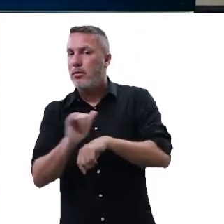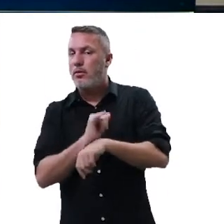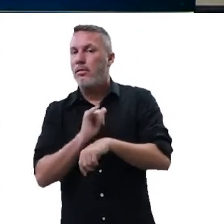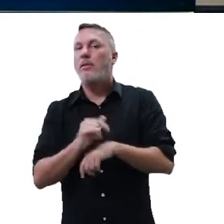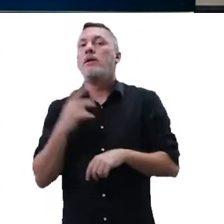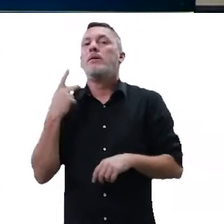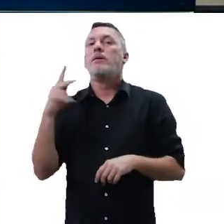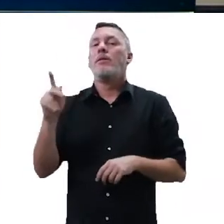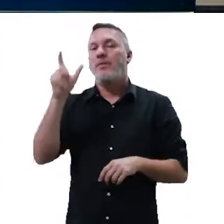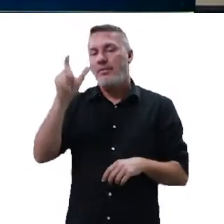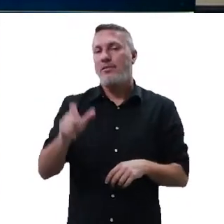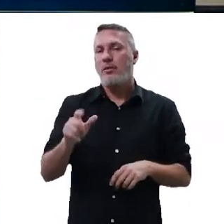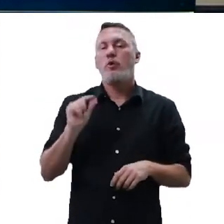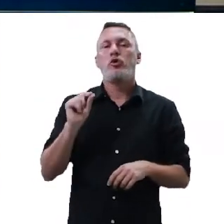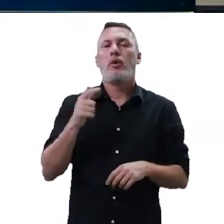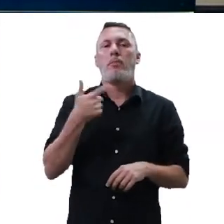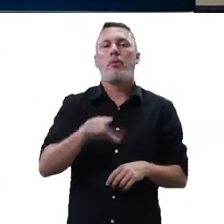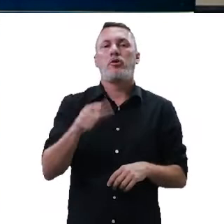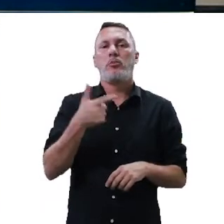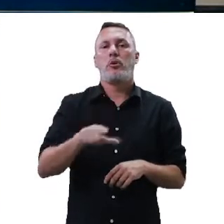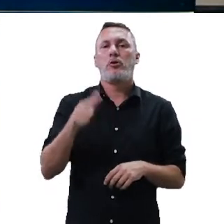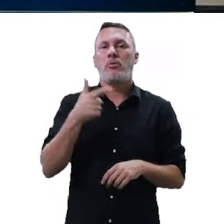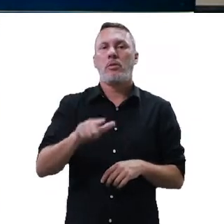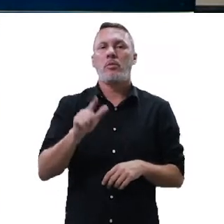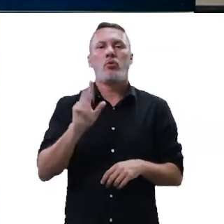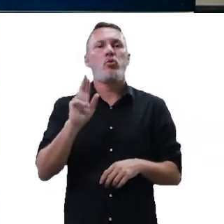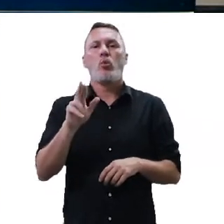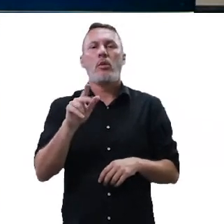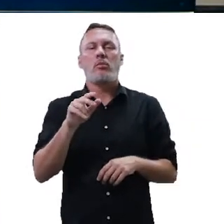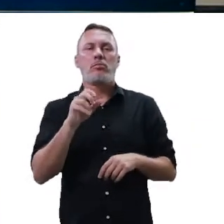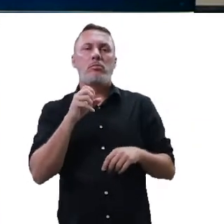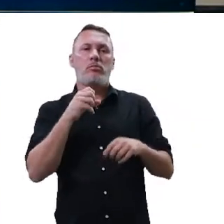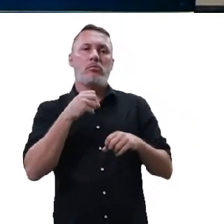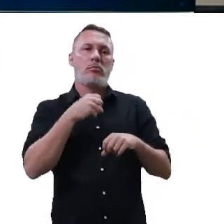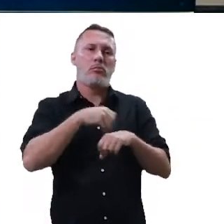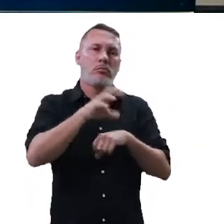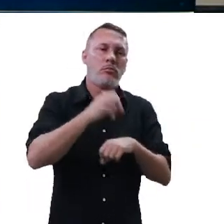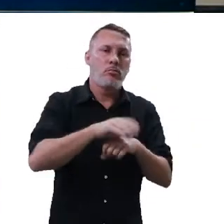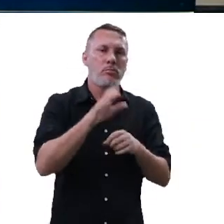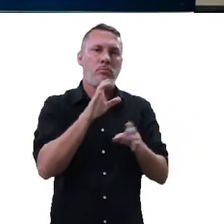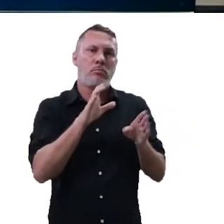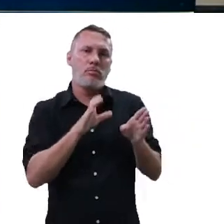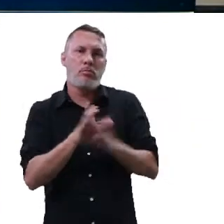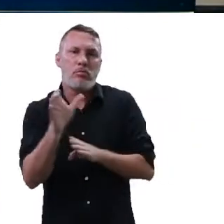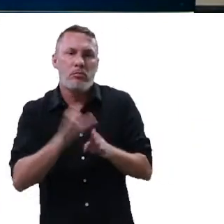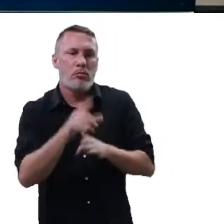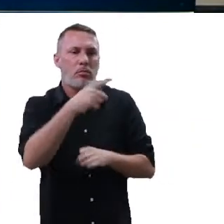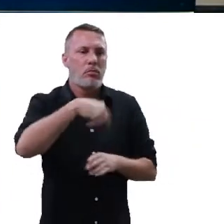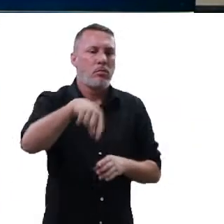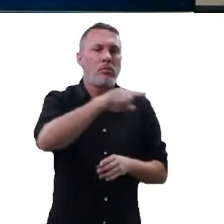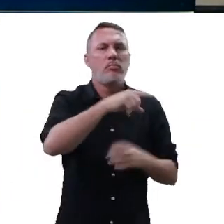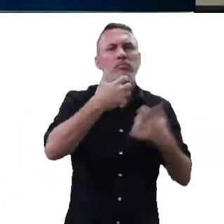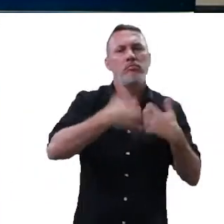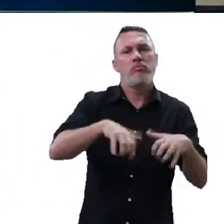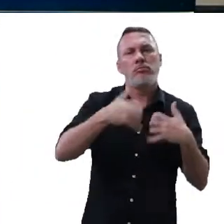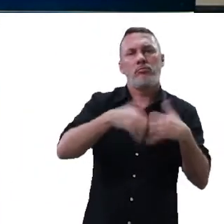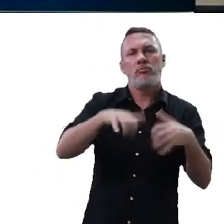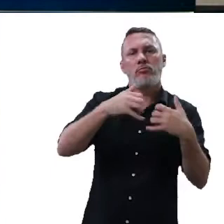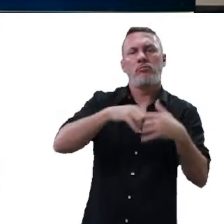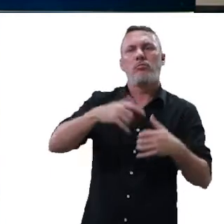era apenas a repetição e não fazer com que cada pessoa, principalmente os jovens, chegassem